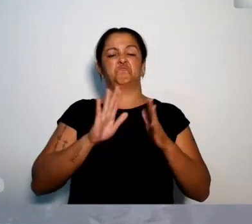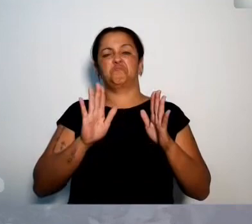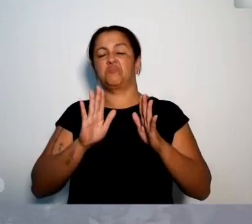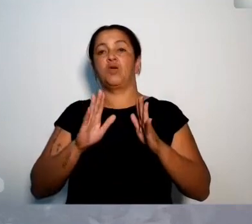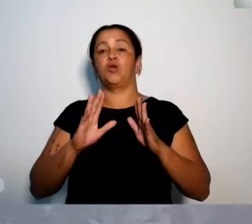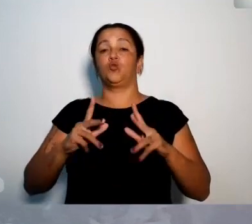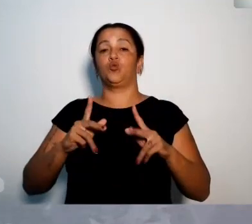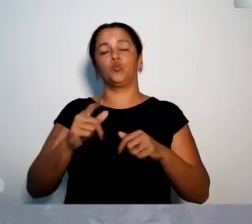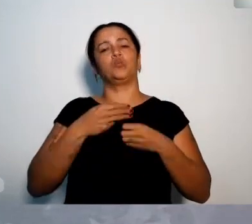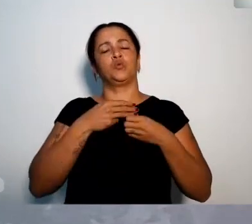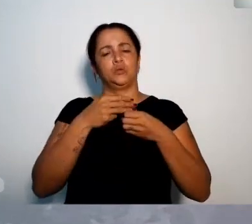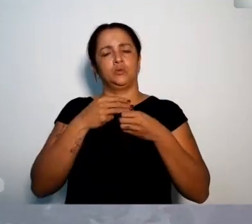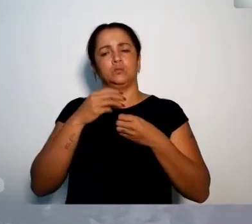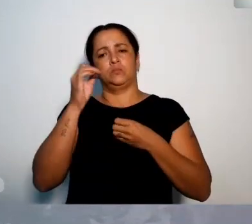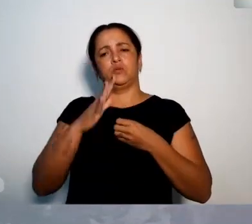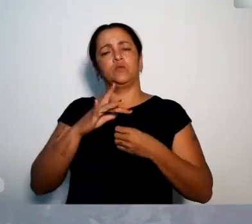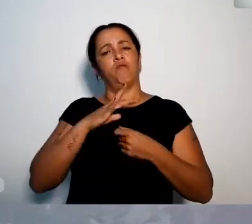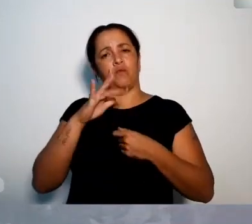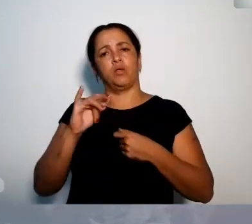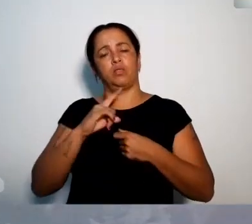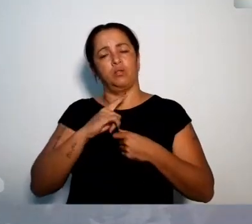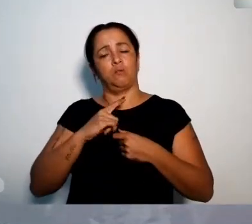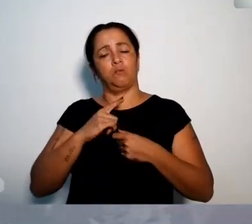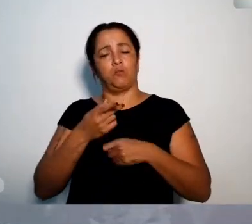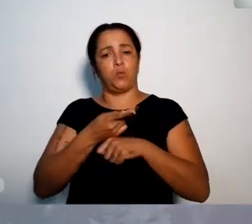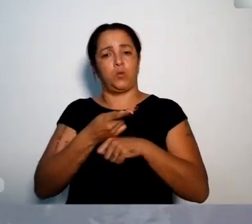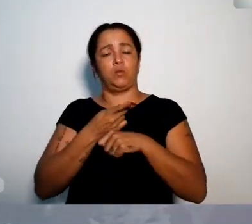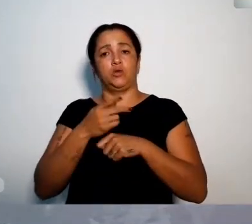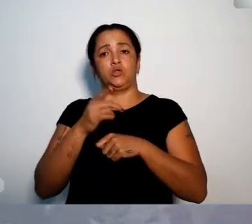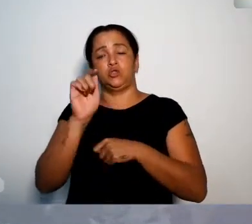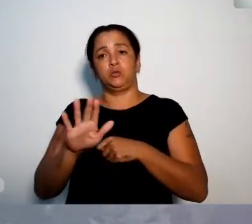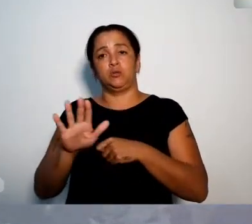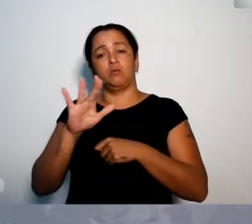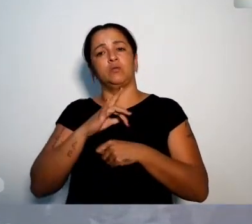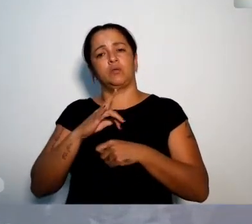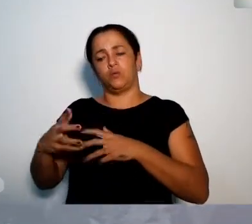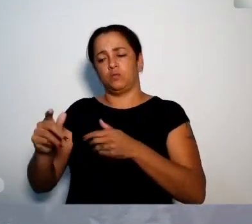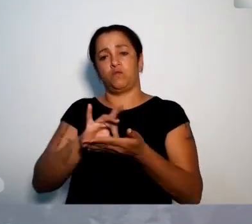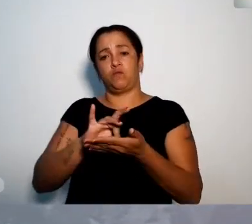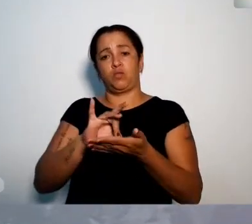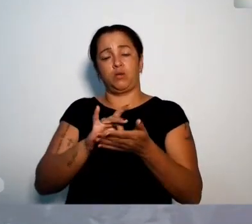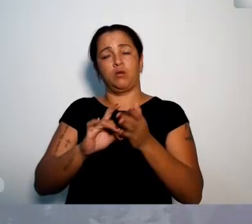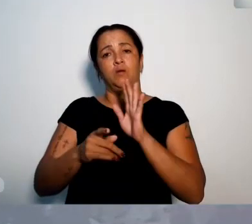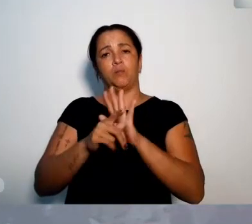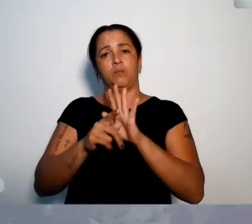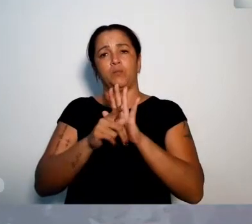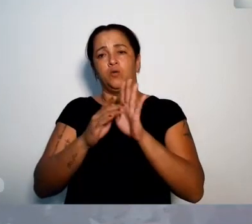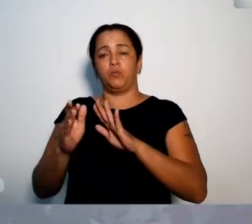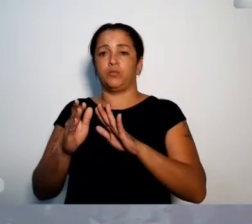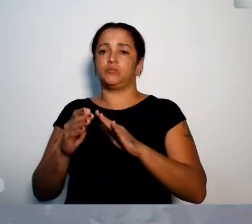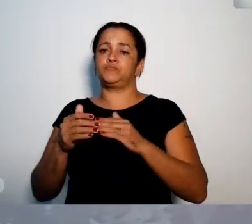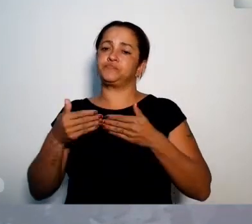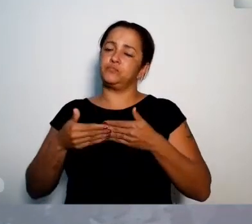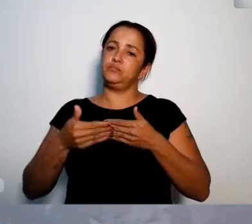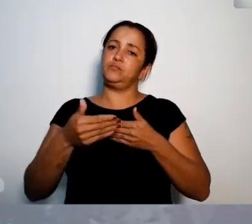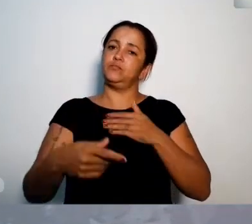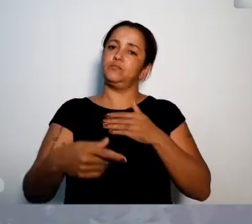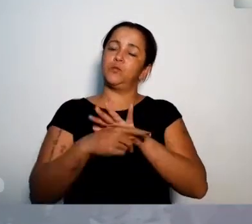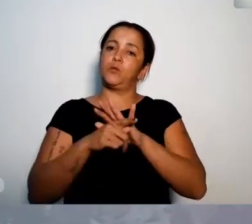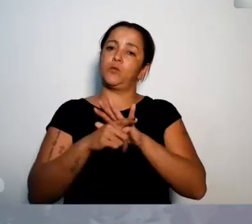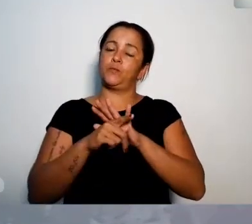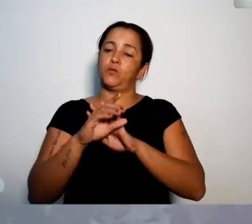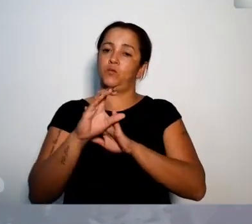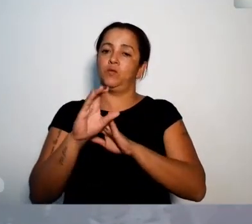uma Procuradoria Geral. Tanto é verdade, senhor presidente, que tramita no Congresso Nacional uma PEC,